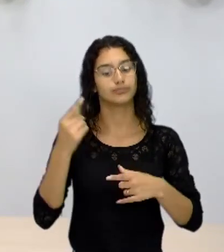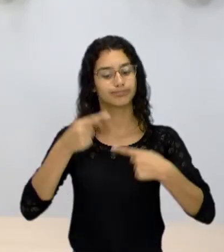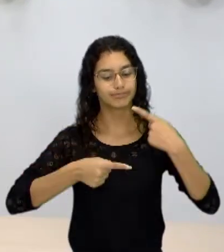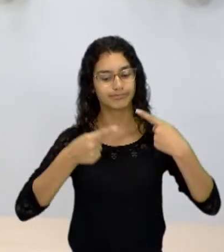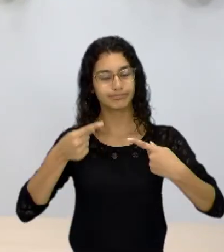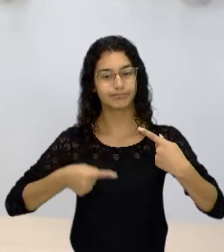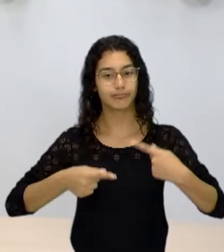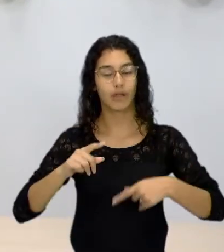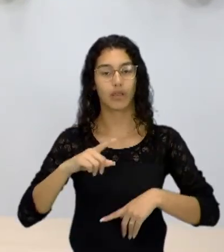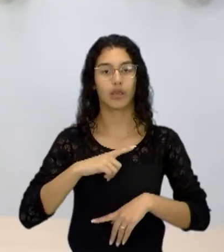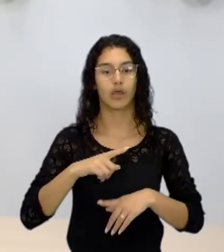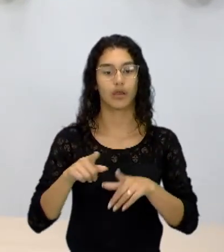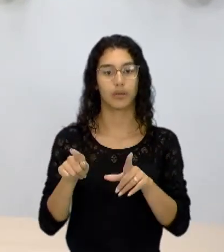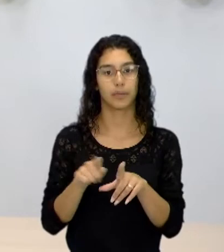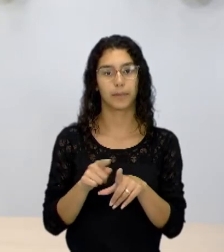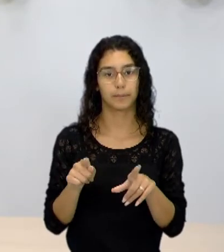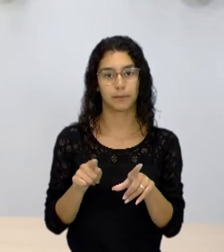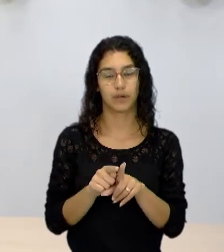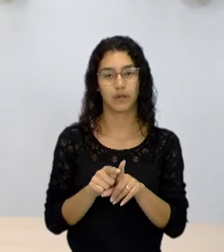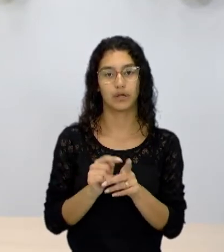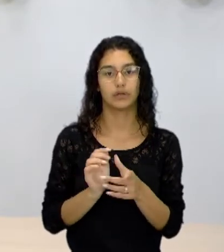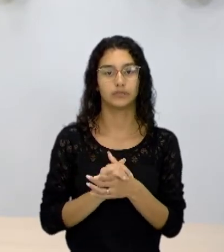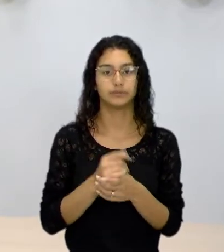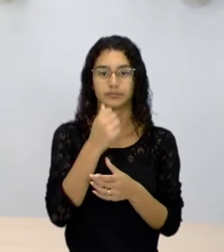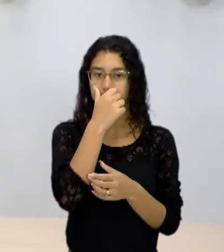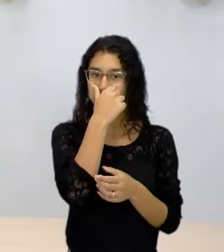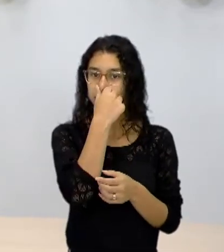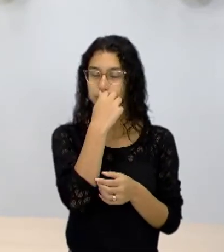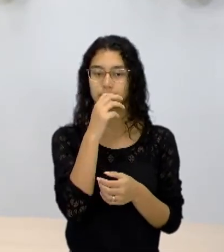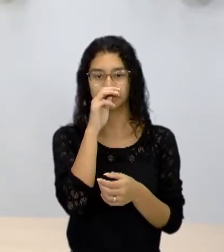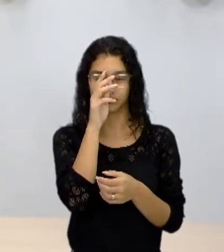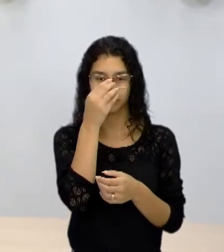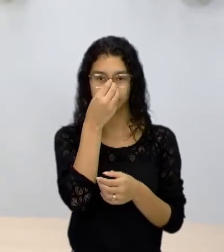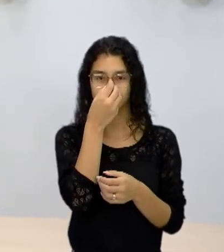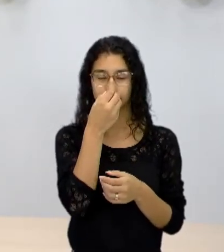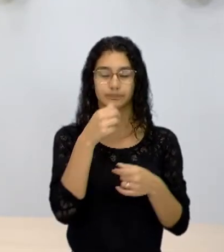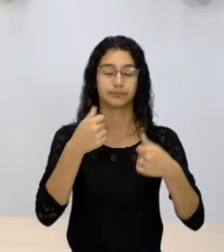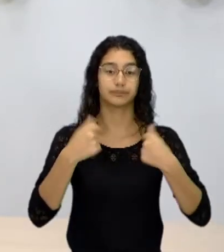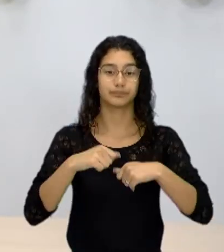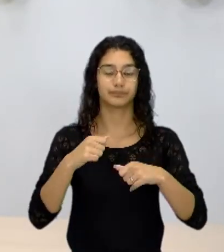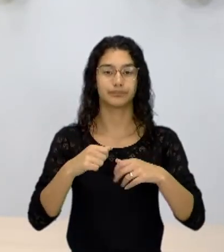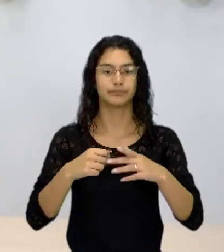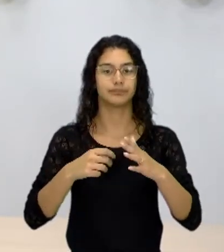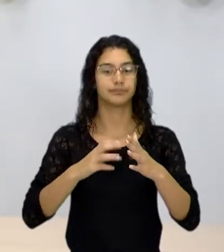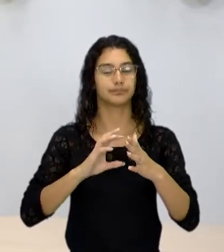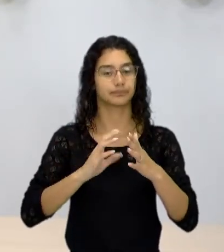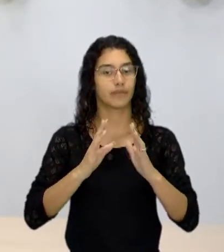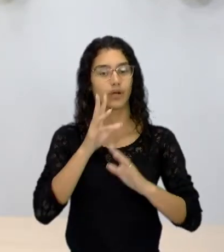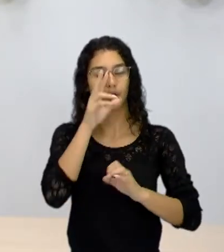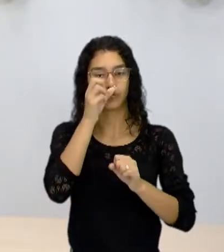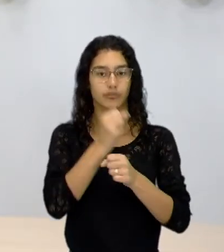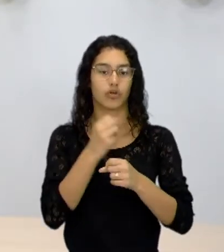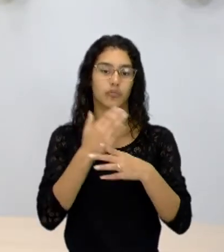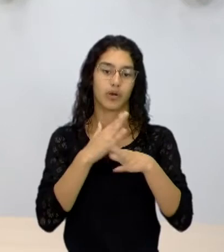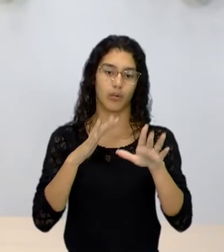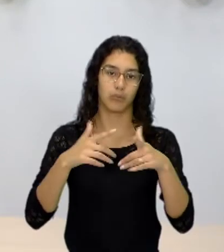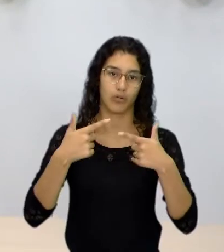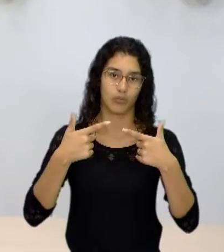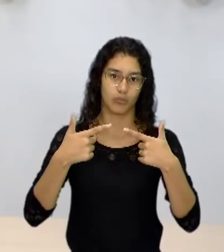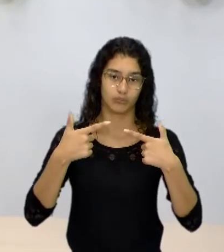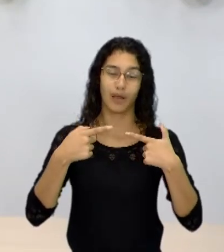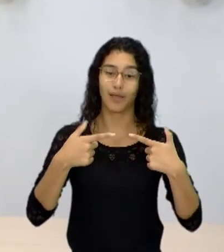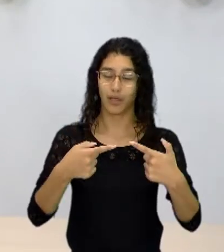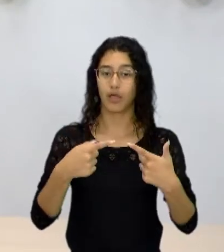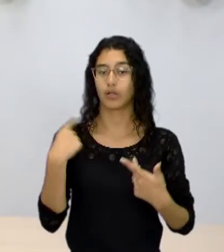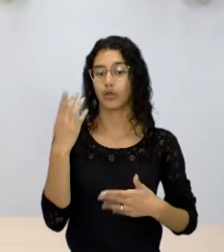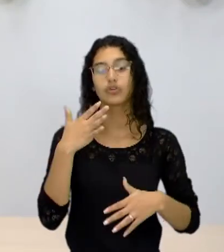debate, a discussão e a oratória e a dialógica, ela deve ser a ferramenta mais forte para resolver os problemas e os conflitos. A gente